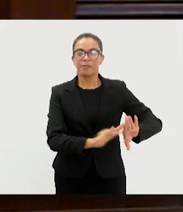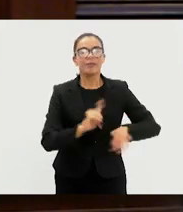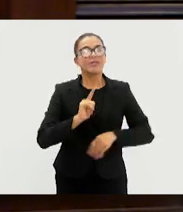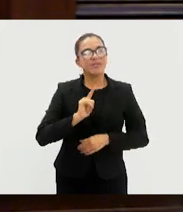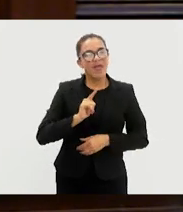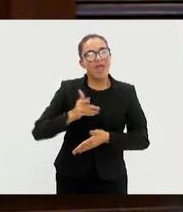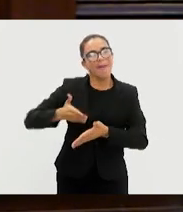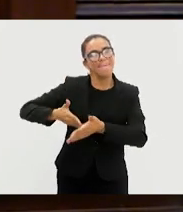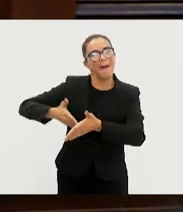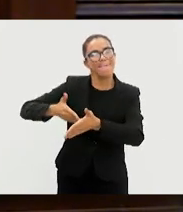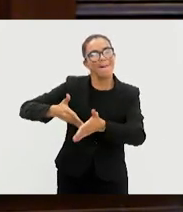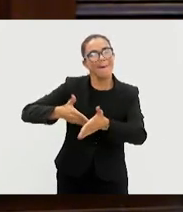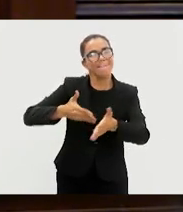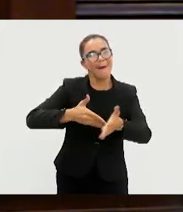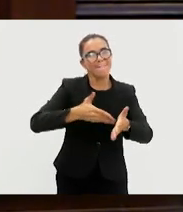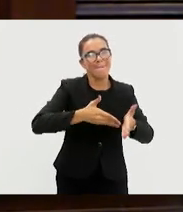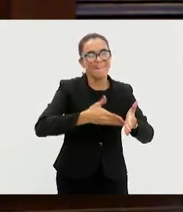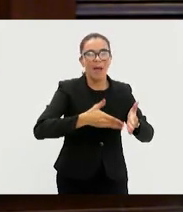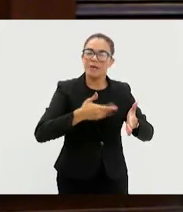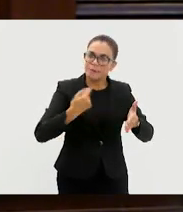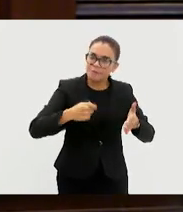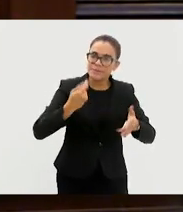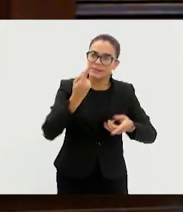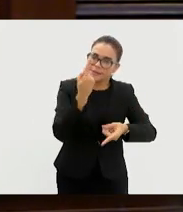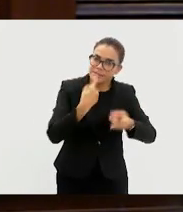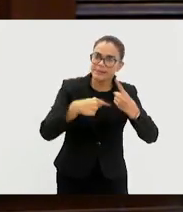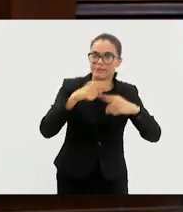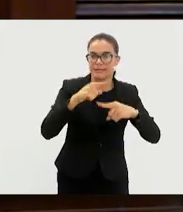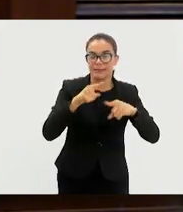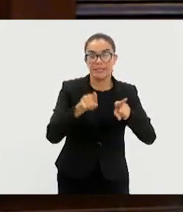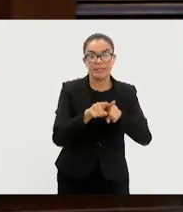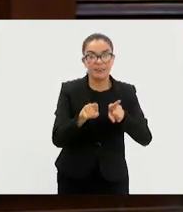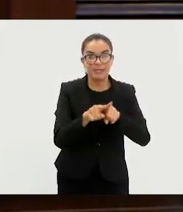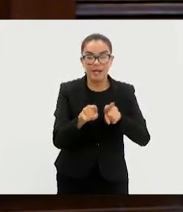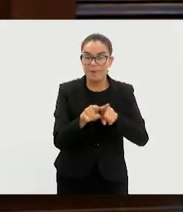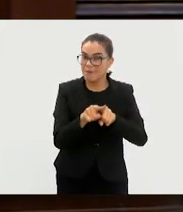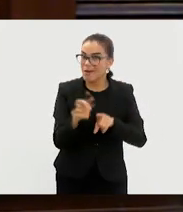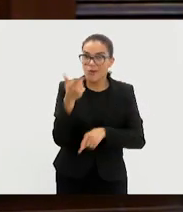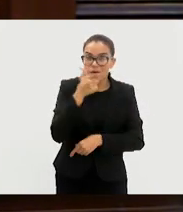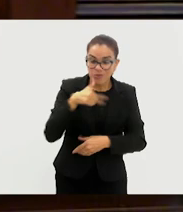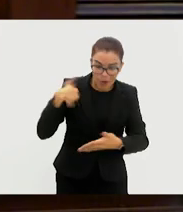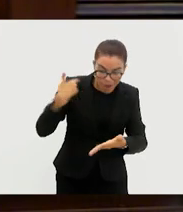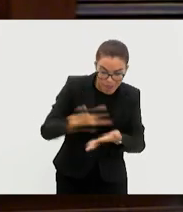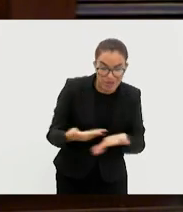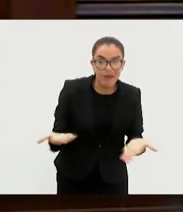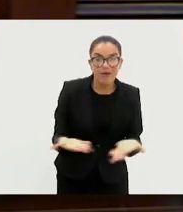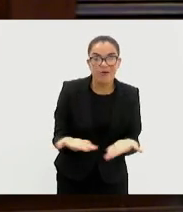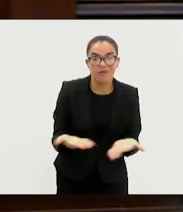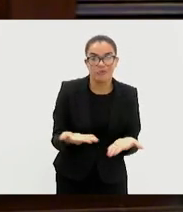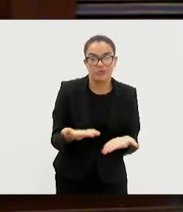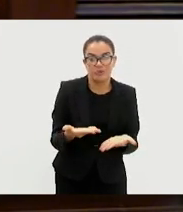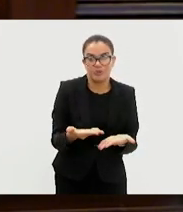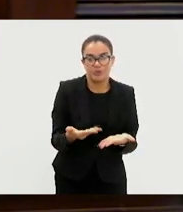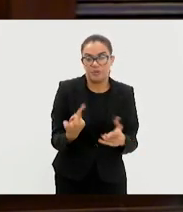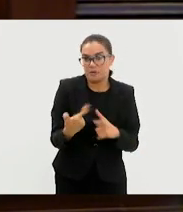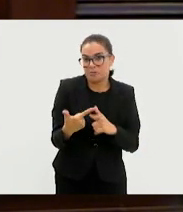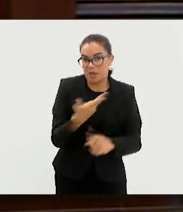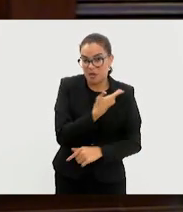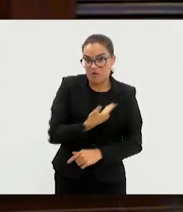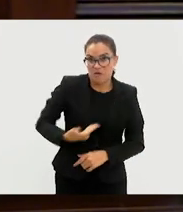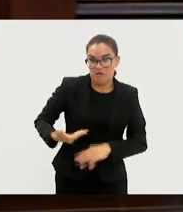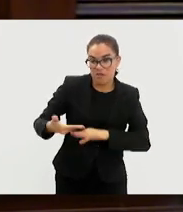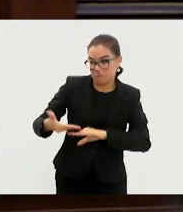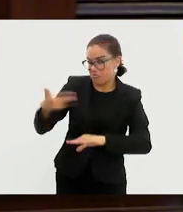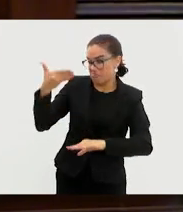gargalos que têm que ser vencidos e, curiosamente, não foram vencidos no governo anterior, que